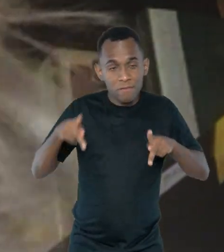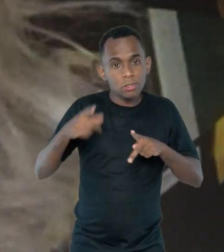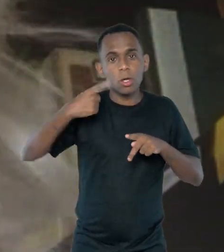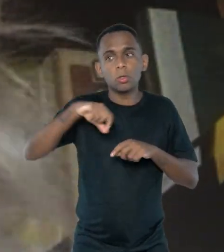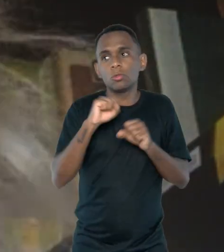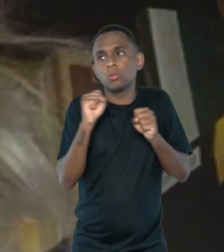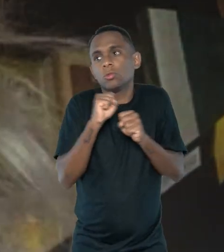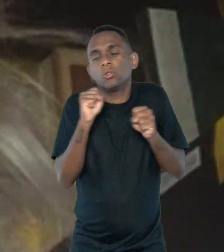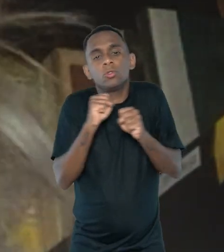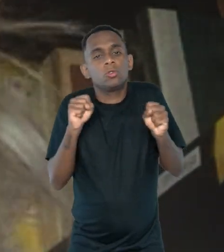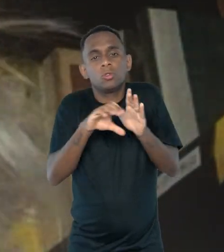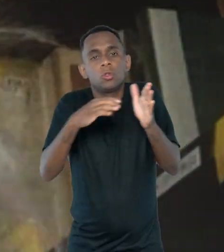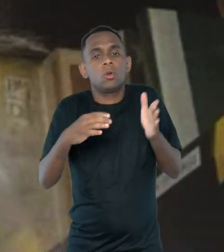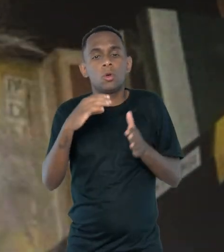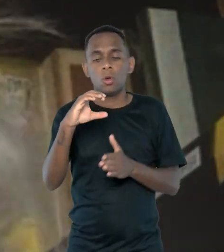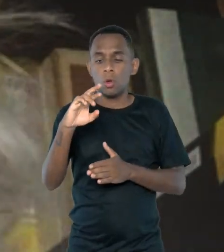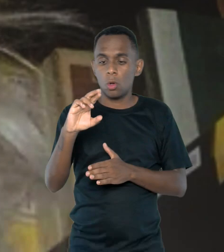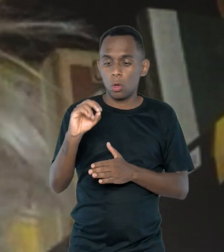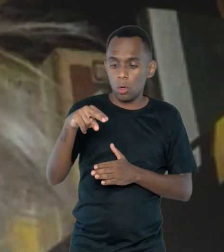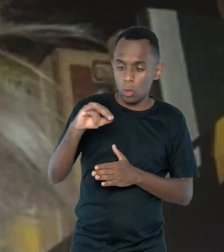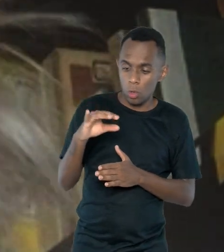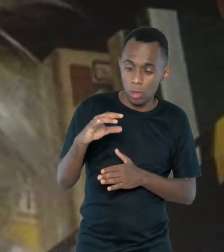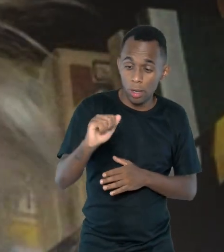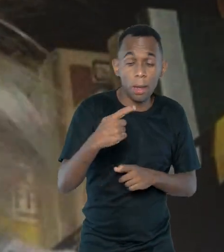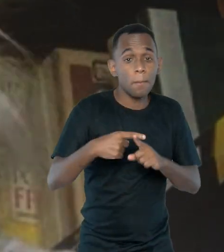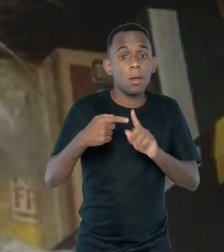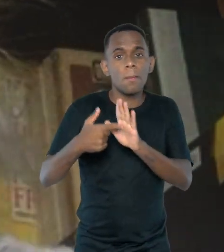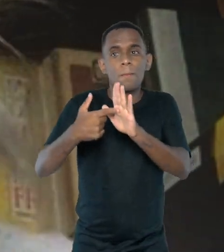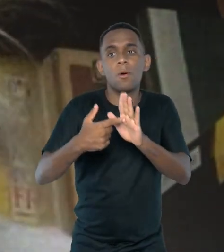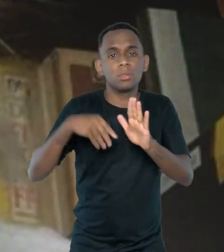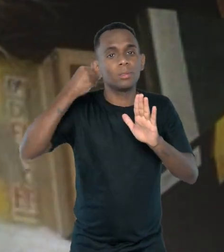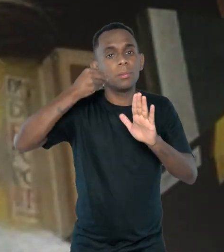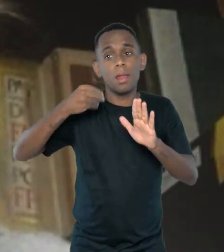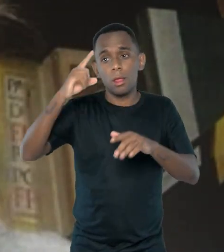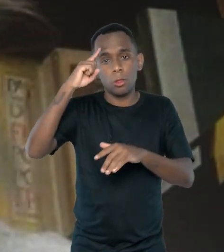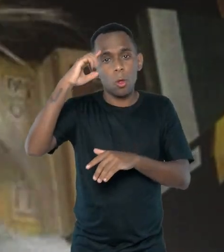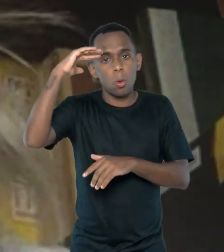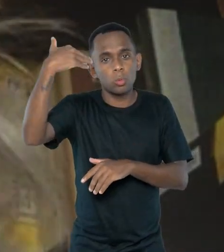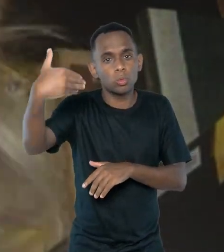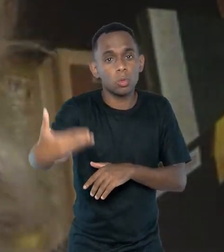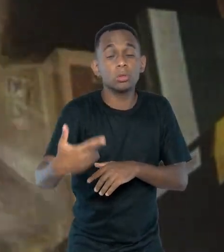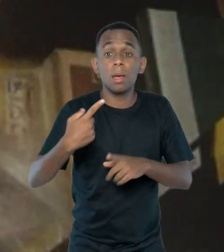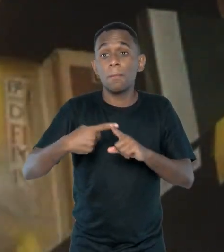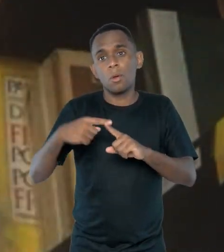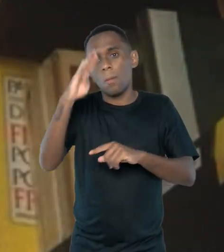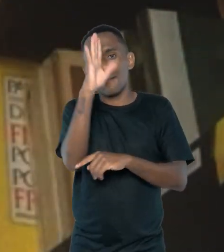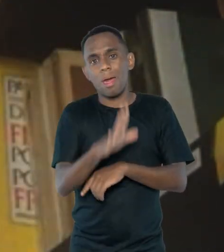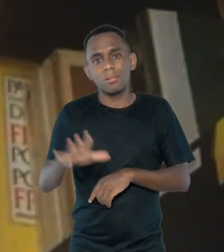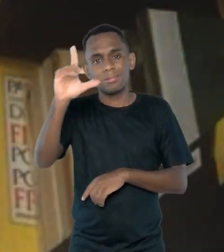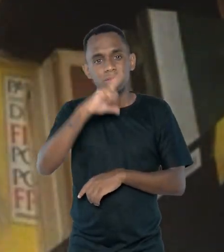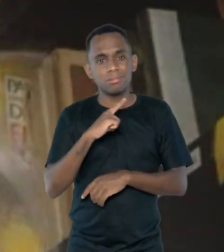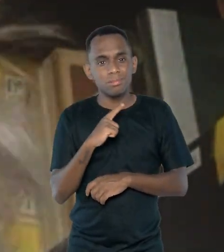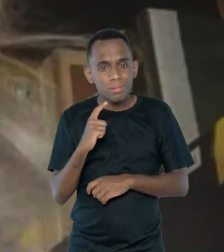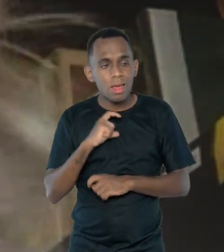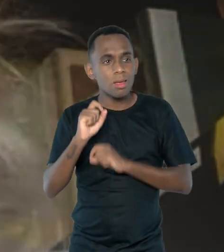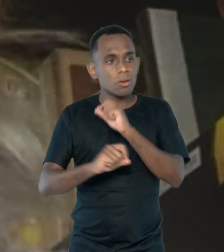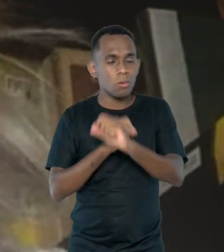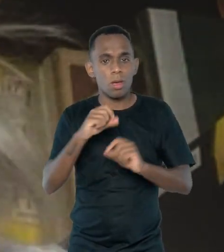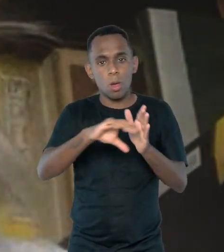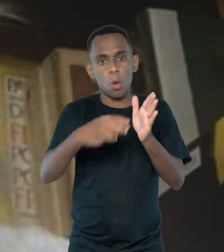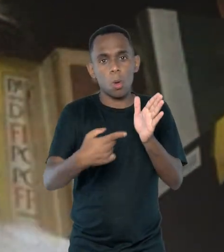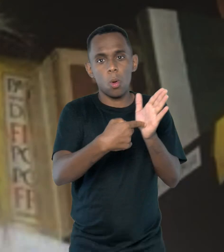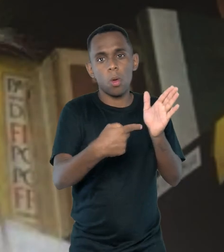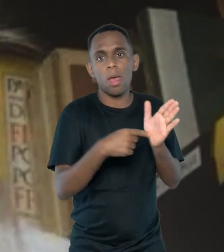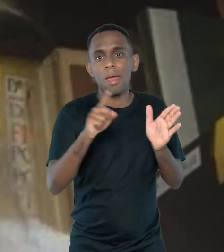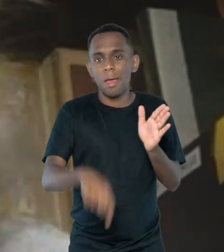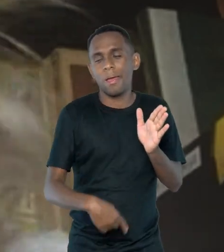gente adora as crônicas, porque elas tratam do cotidiano. E o Brasil é um país que tem a crônica como